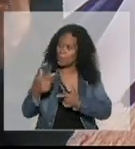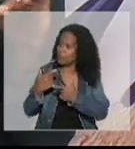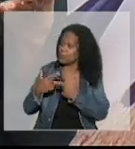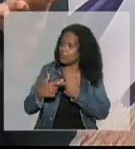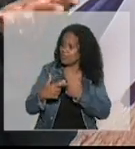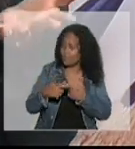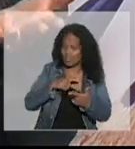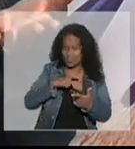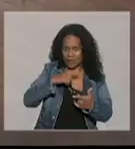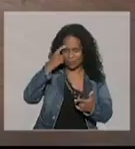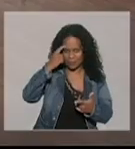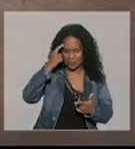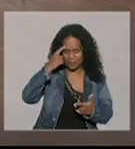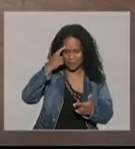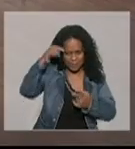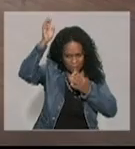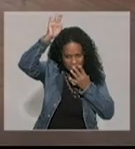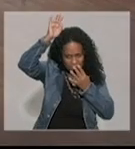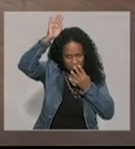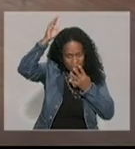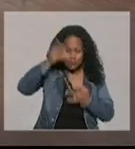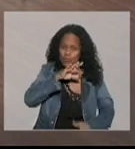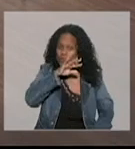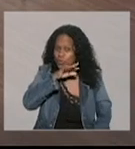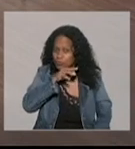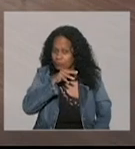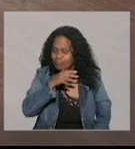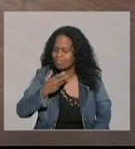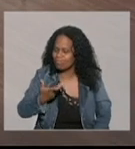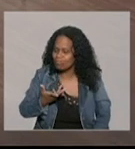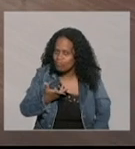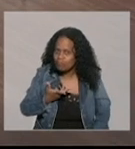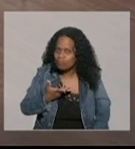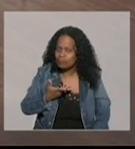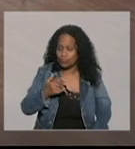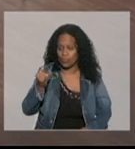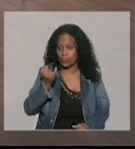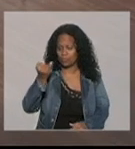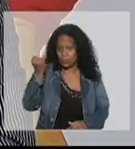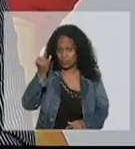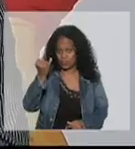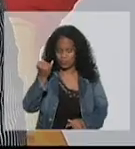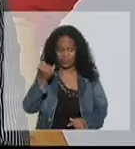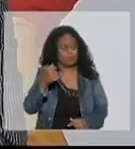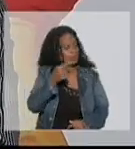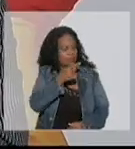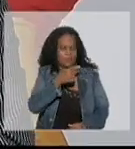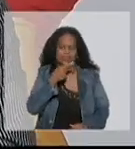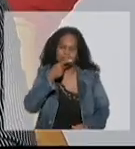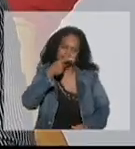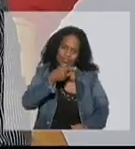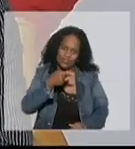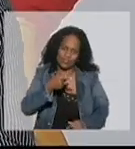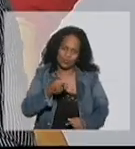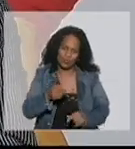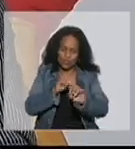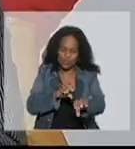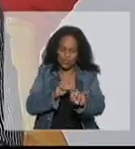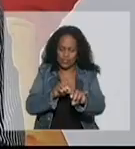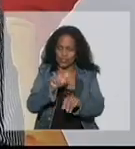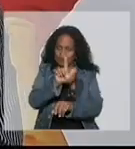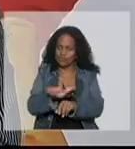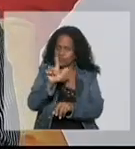É porque ainda tem o pensamento do selvagem, do índio como selvagem. É por isso que é importante, é até bom que ela esteja aqui, que